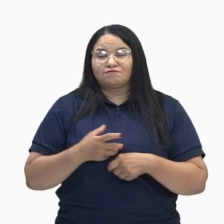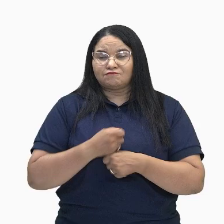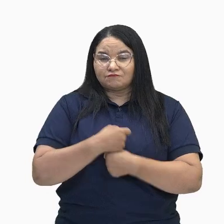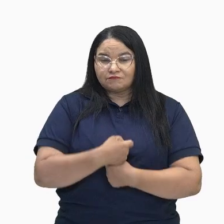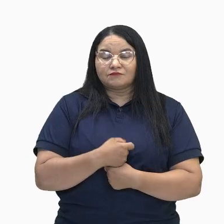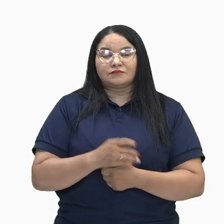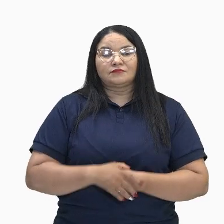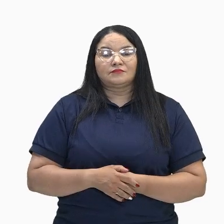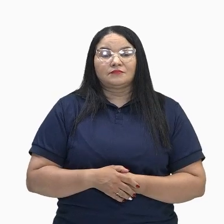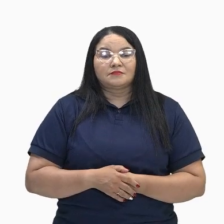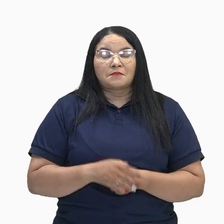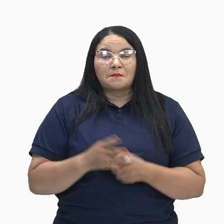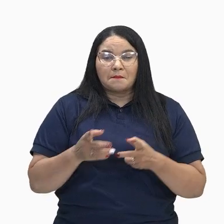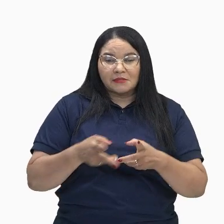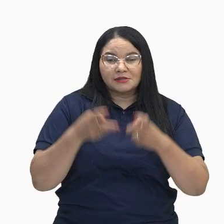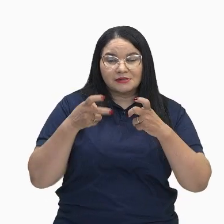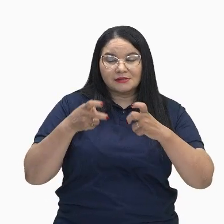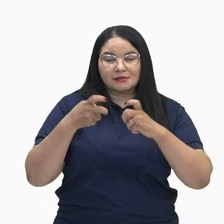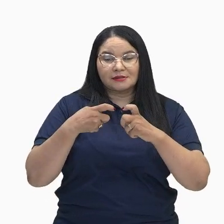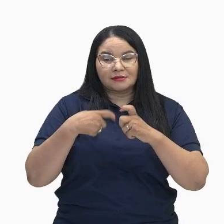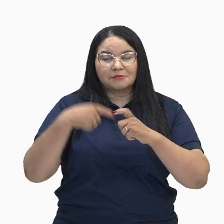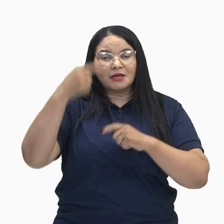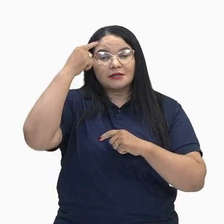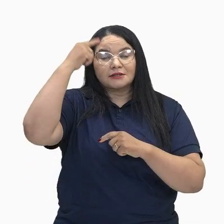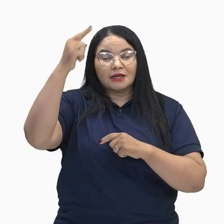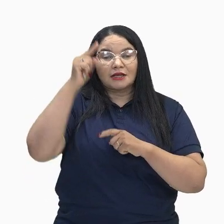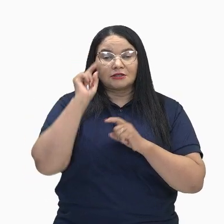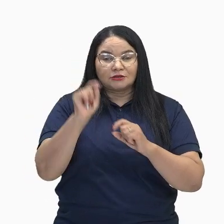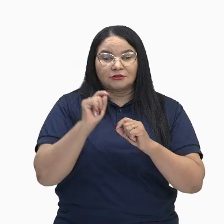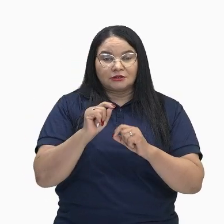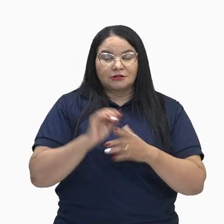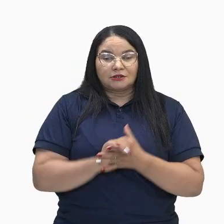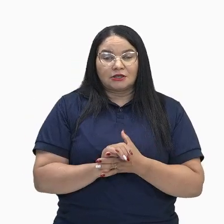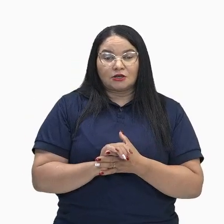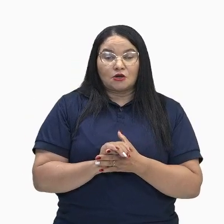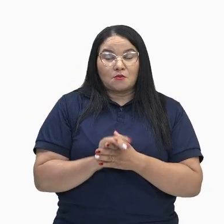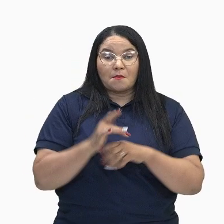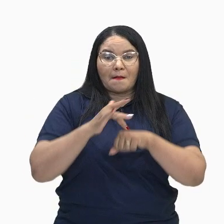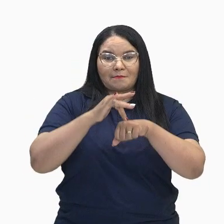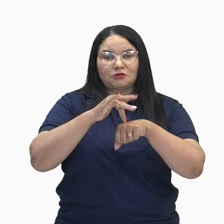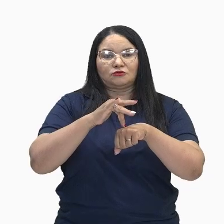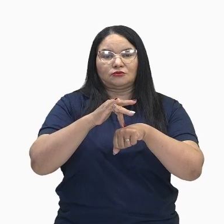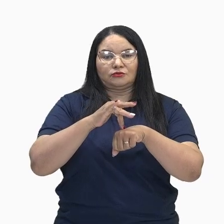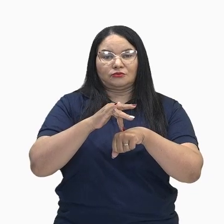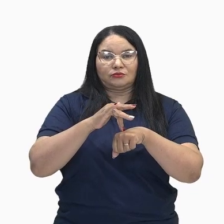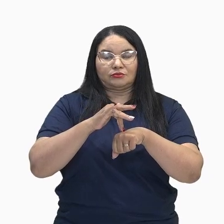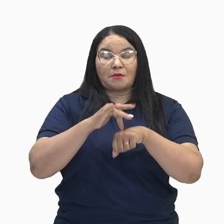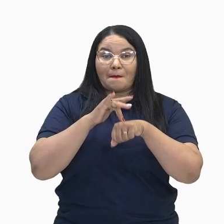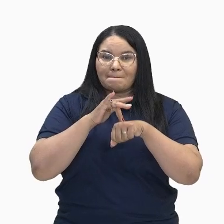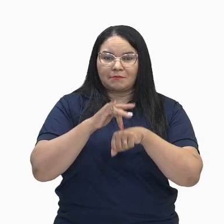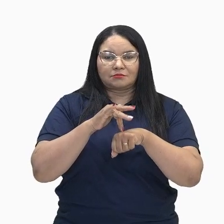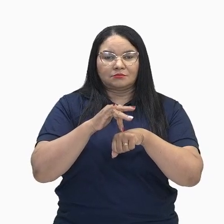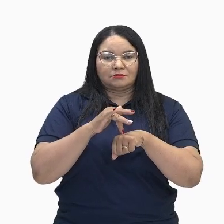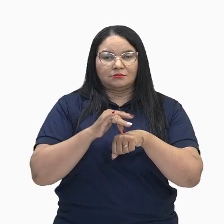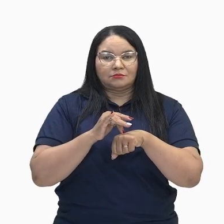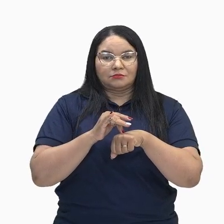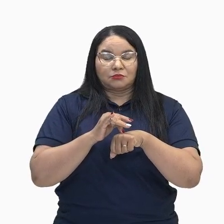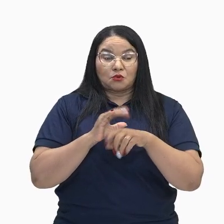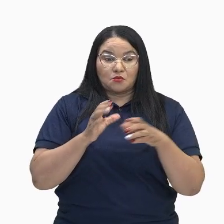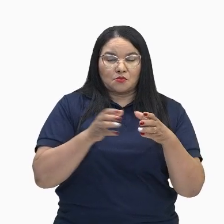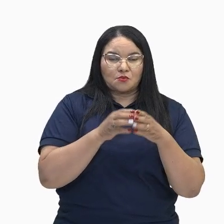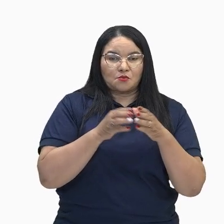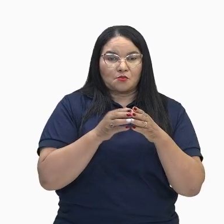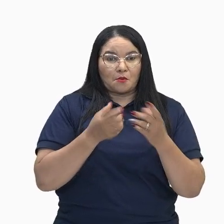ideia, né, de algo extremo, um absurdo né? Enquanto os senhores têm muita